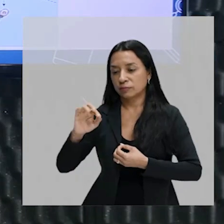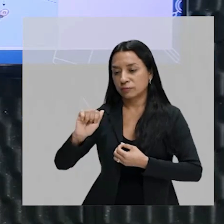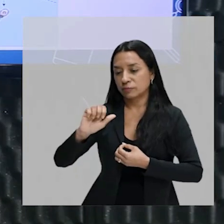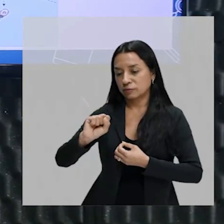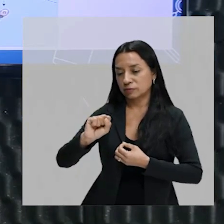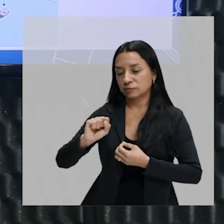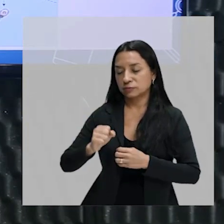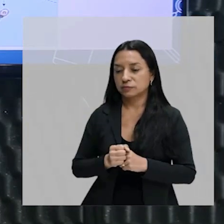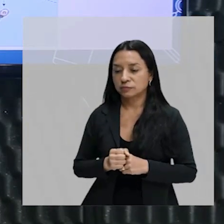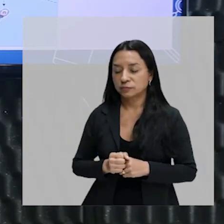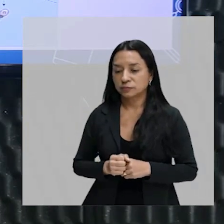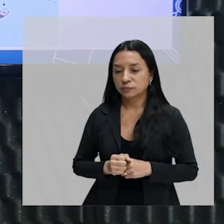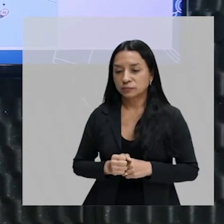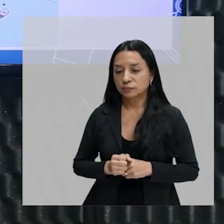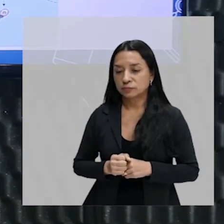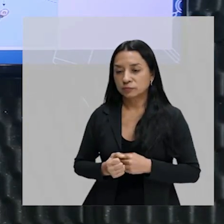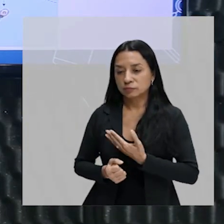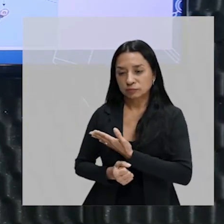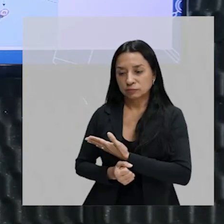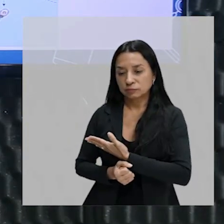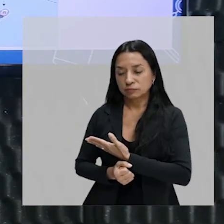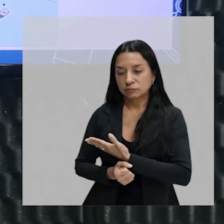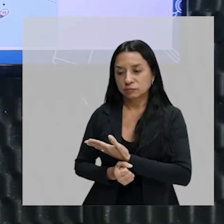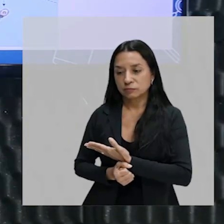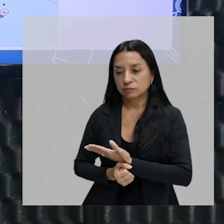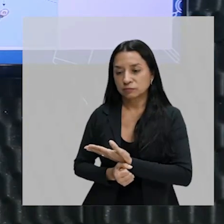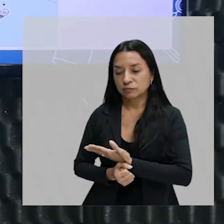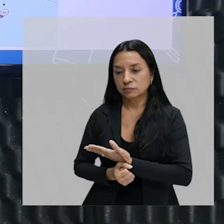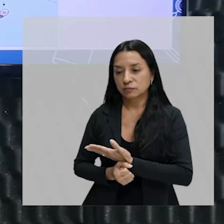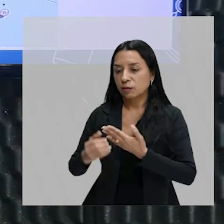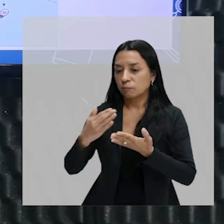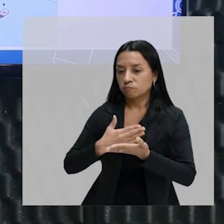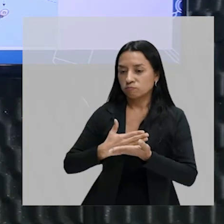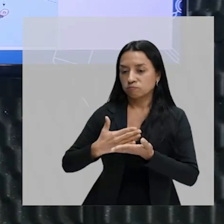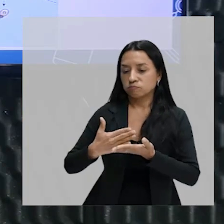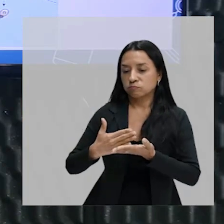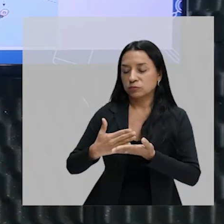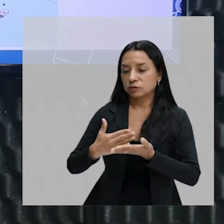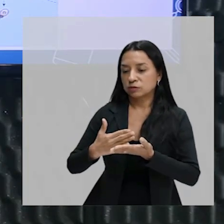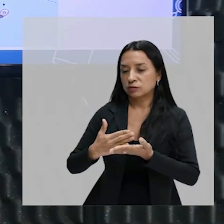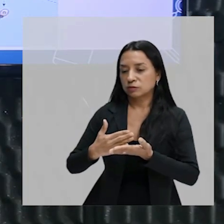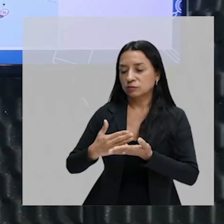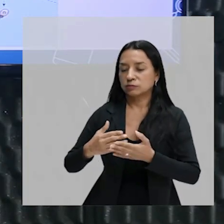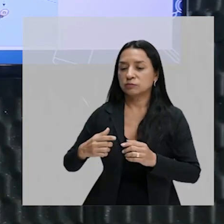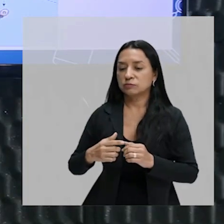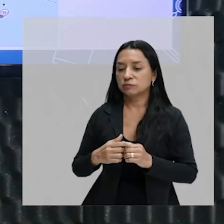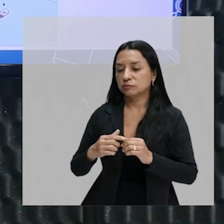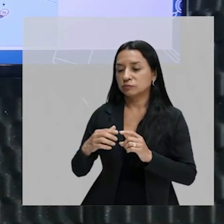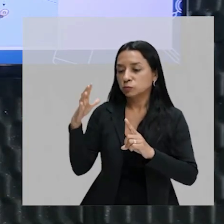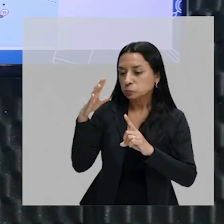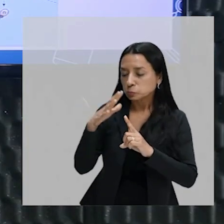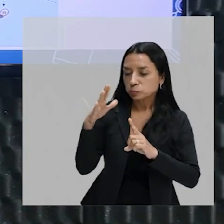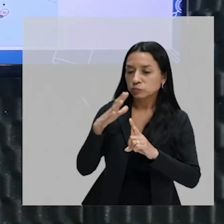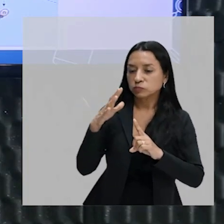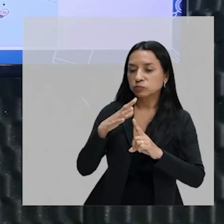puberdade essas ovagões aqui elas vão começar a sofrer o processo de